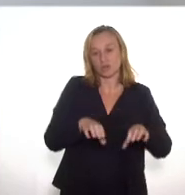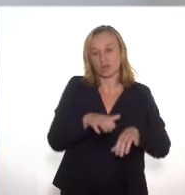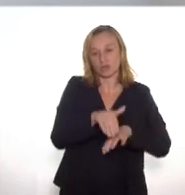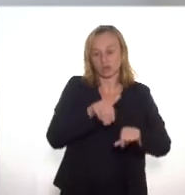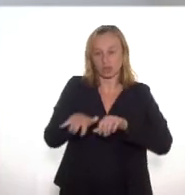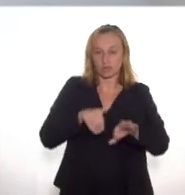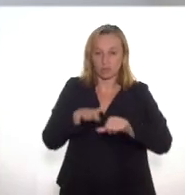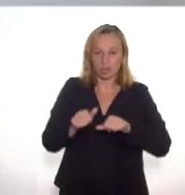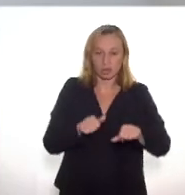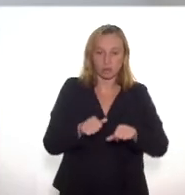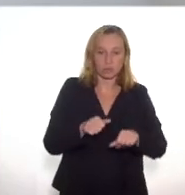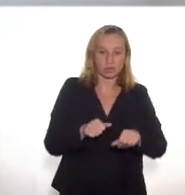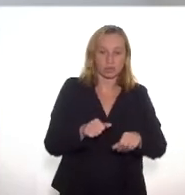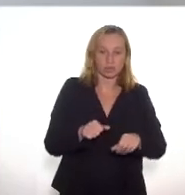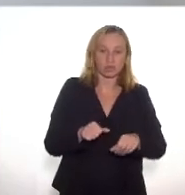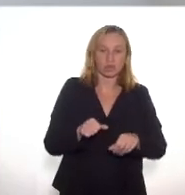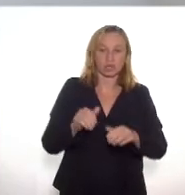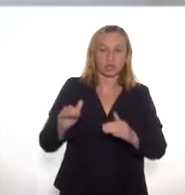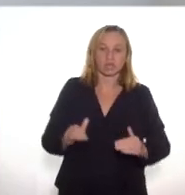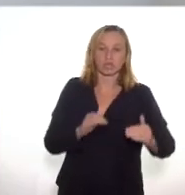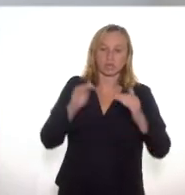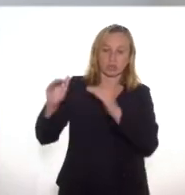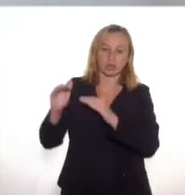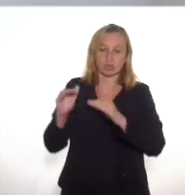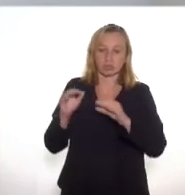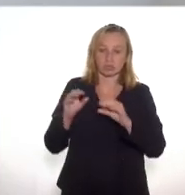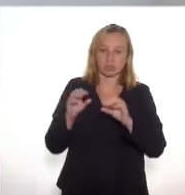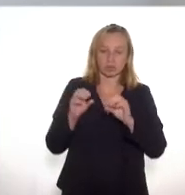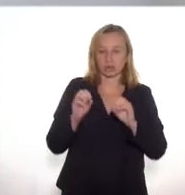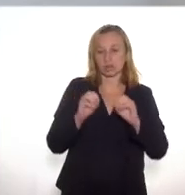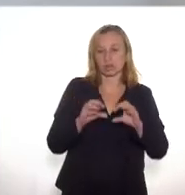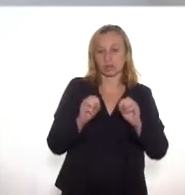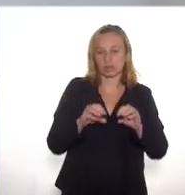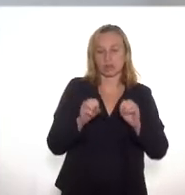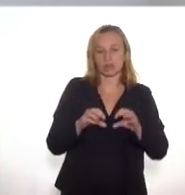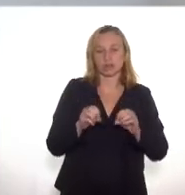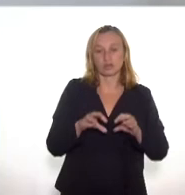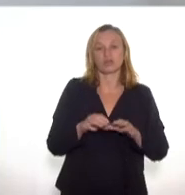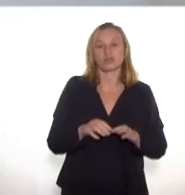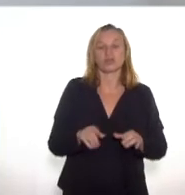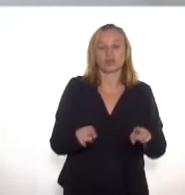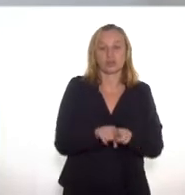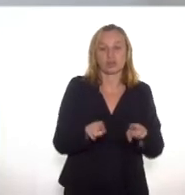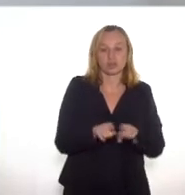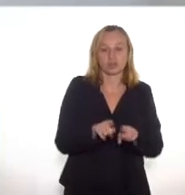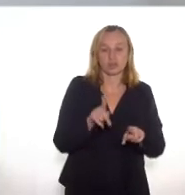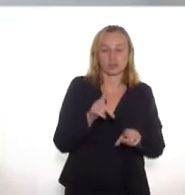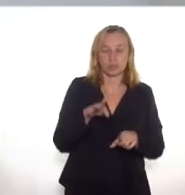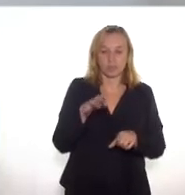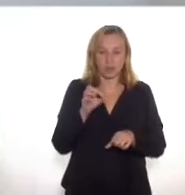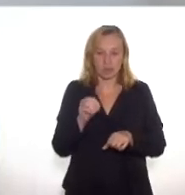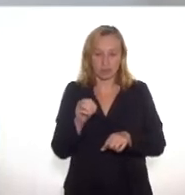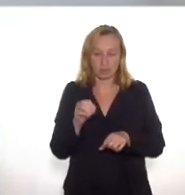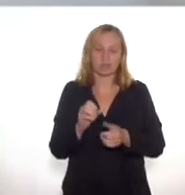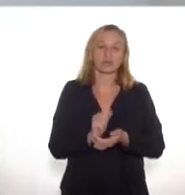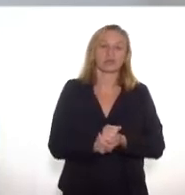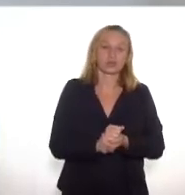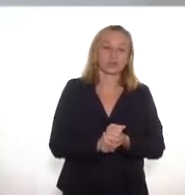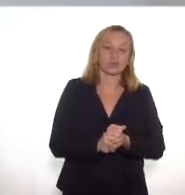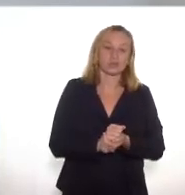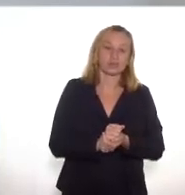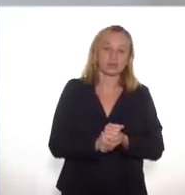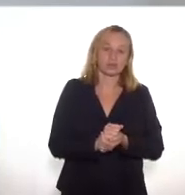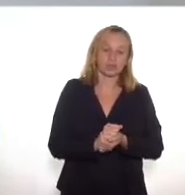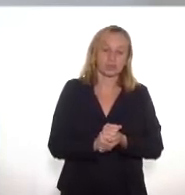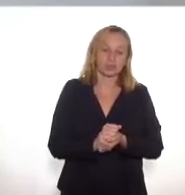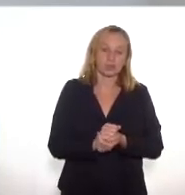especialista em previdência social de nível superior e para o cargo de assistente previdenciário de nível médio com lotação no âmbito do Fundo